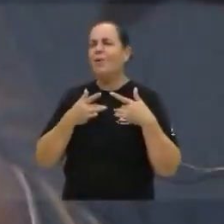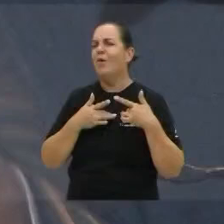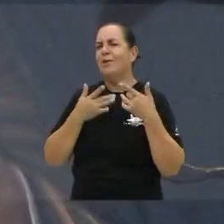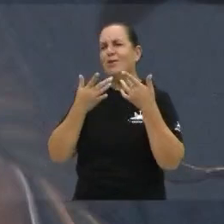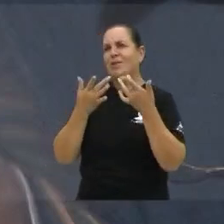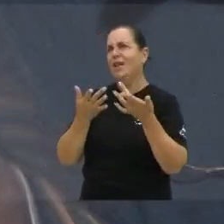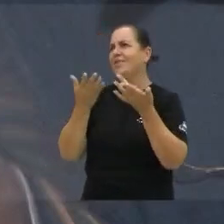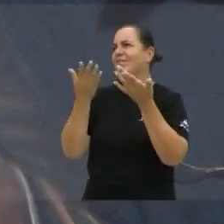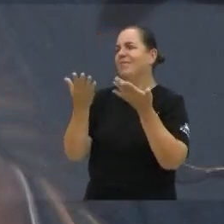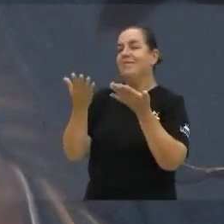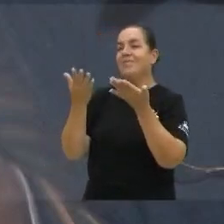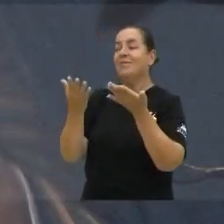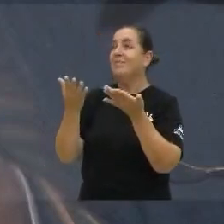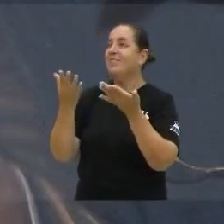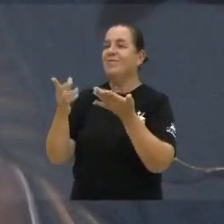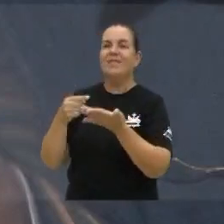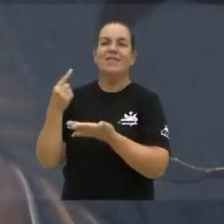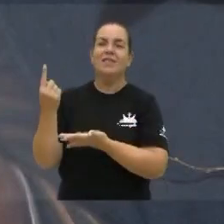misericórdia